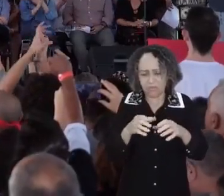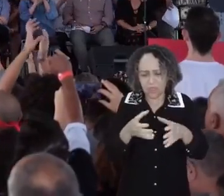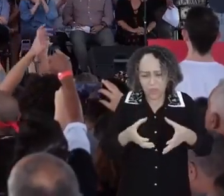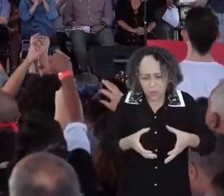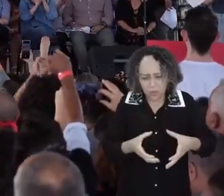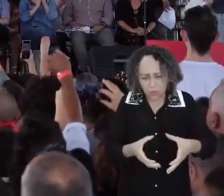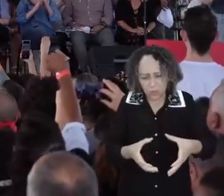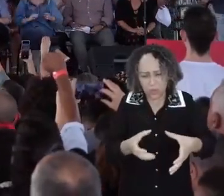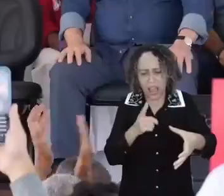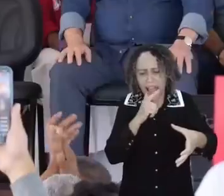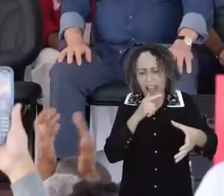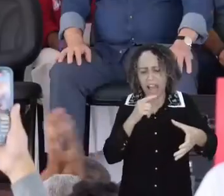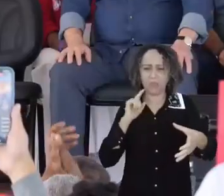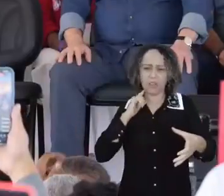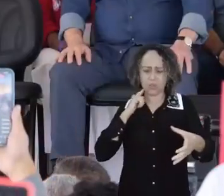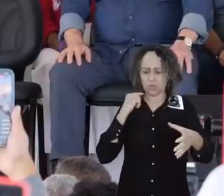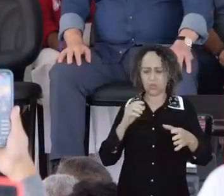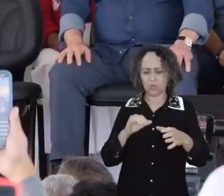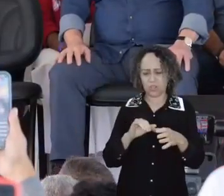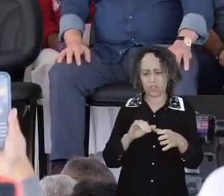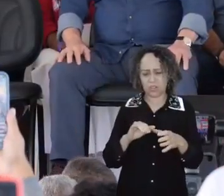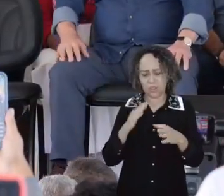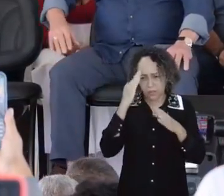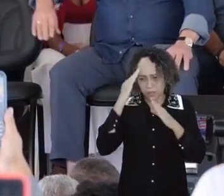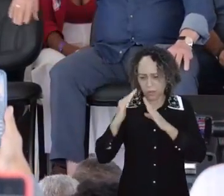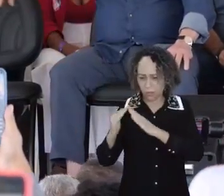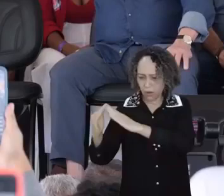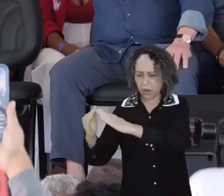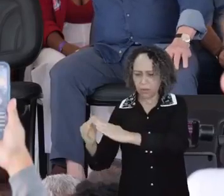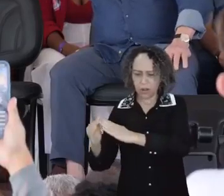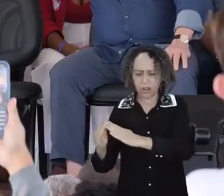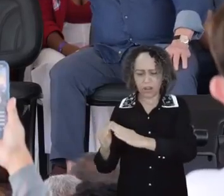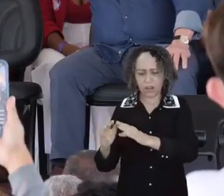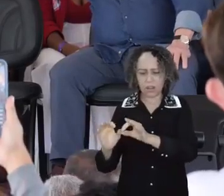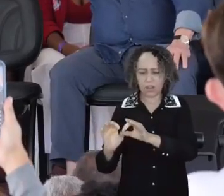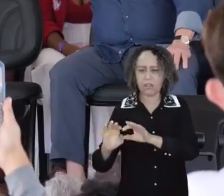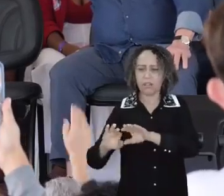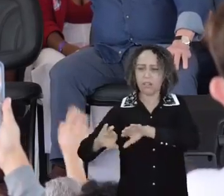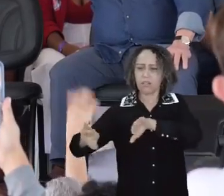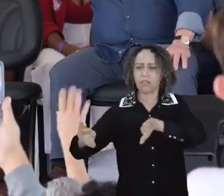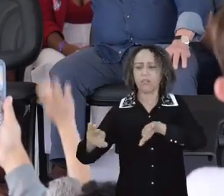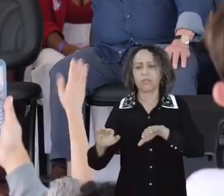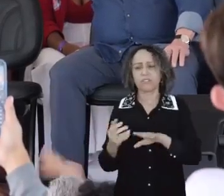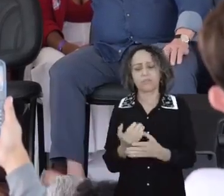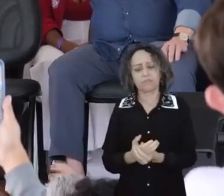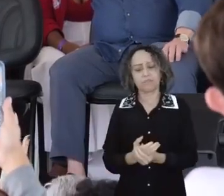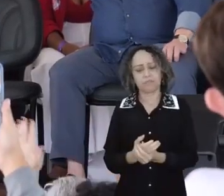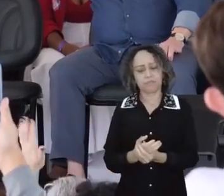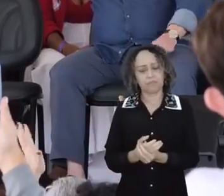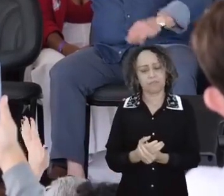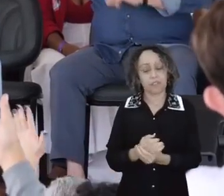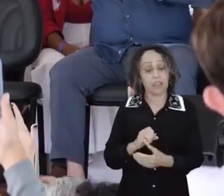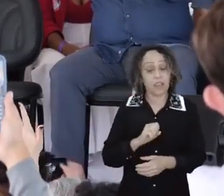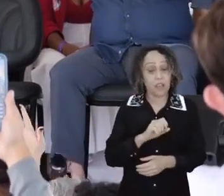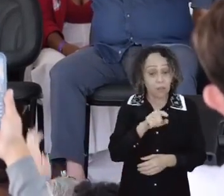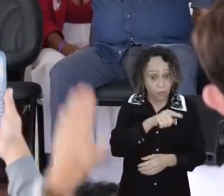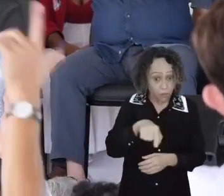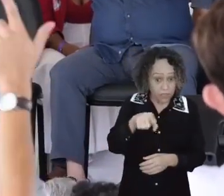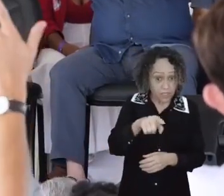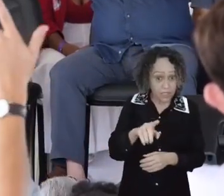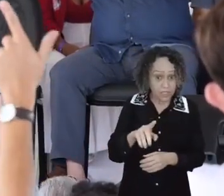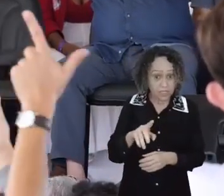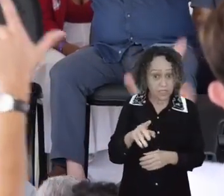Se eu for ficar aqui e falar tudo, só eu vou falar e vocês vieram aqui para ouvir